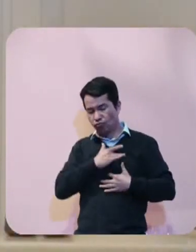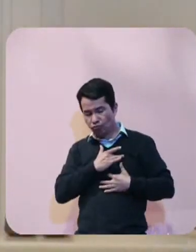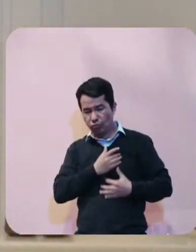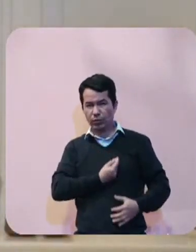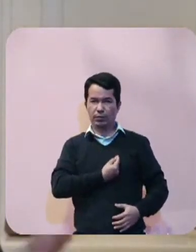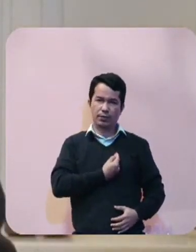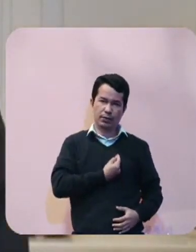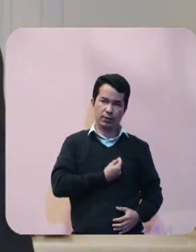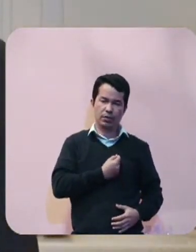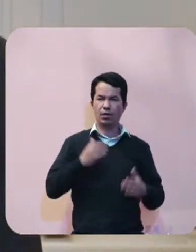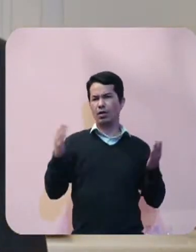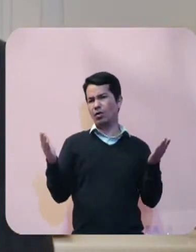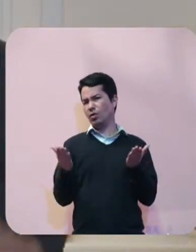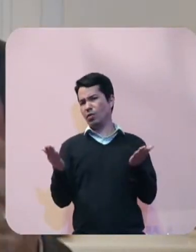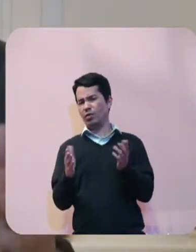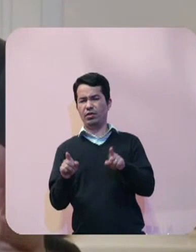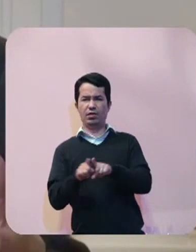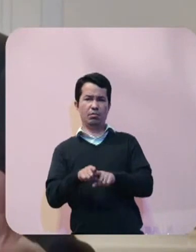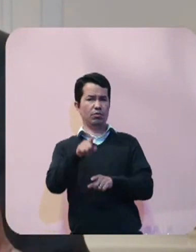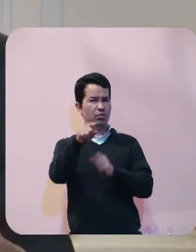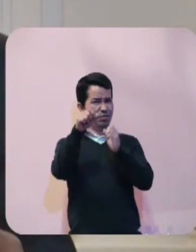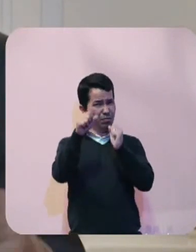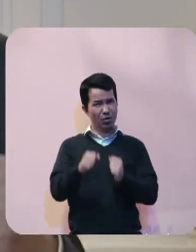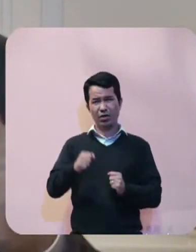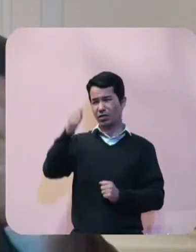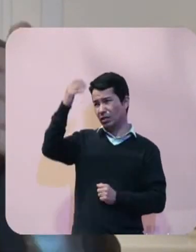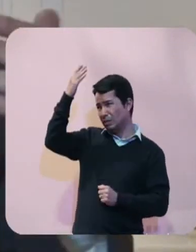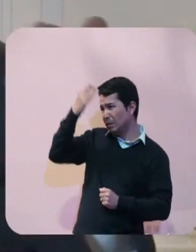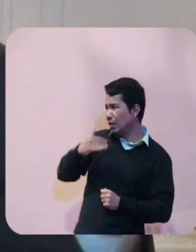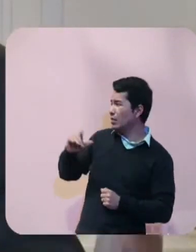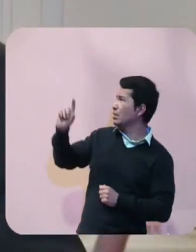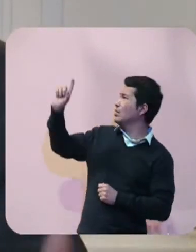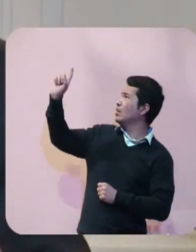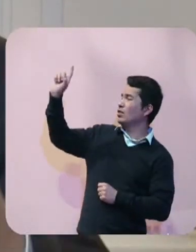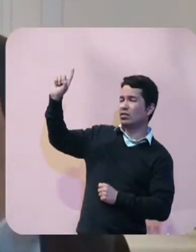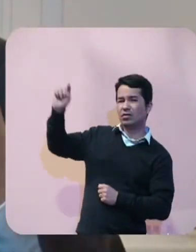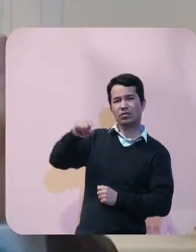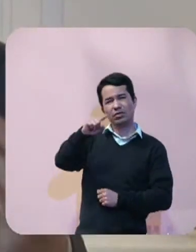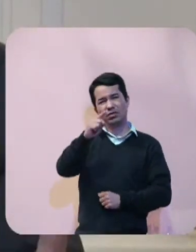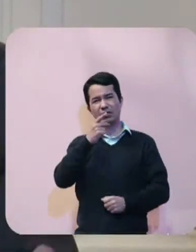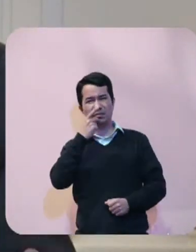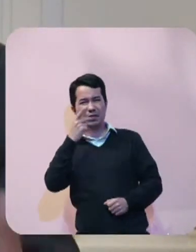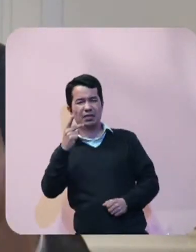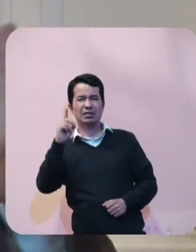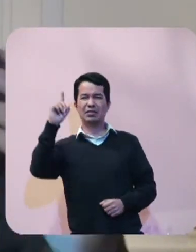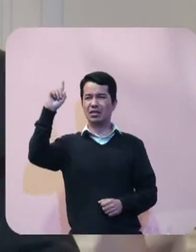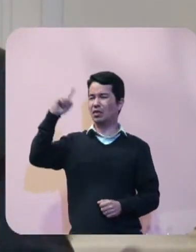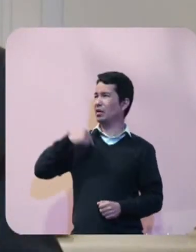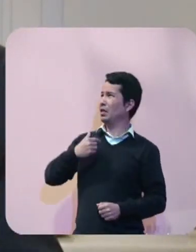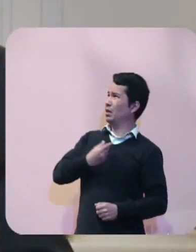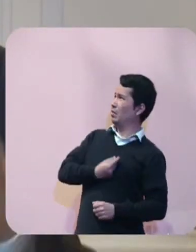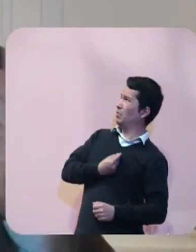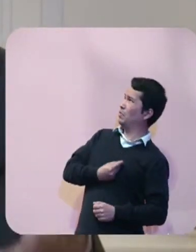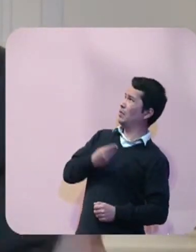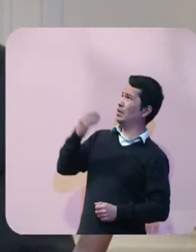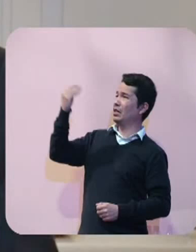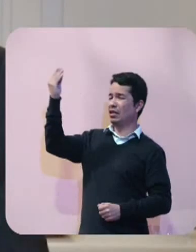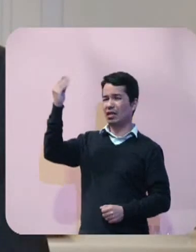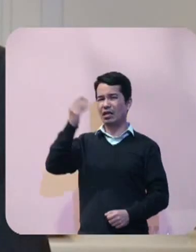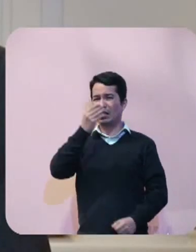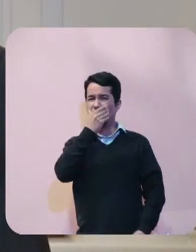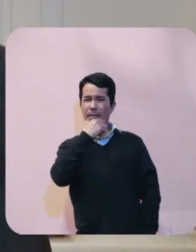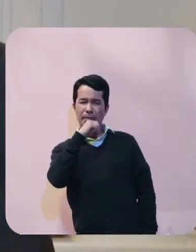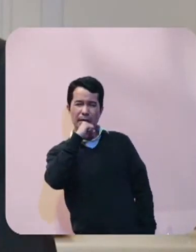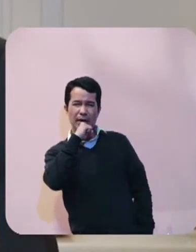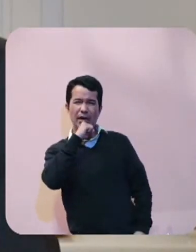vida. Então se coloca diante dele, diga: Senhor, eu estou oferecendo a minha vida, a minha paternidade, a minha casa, a minha família